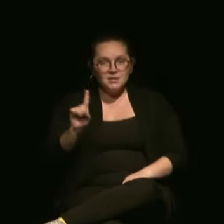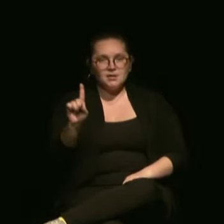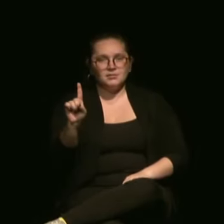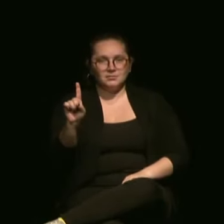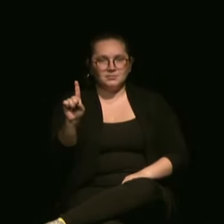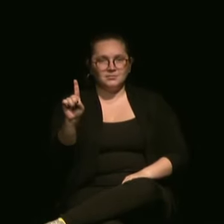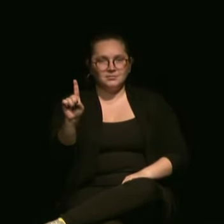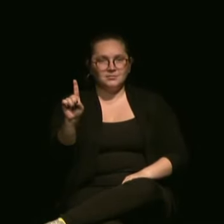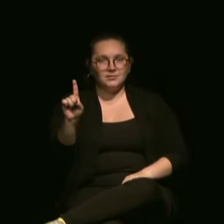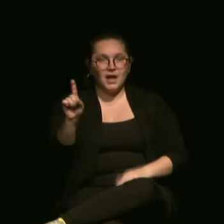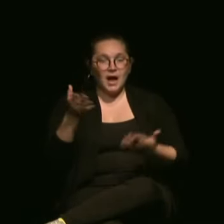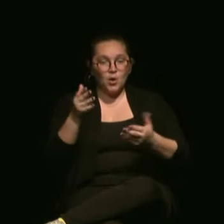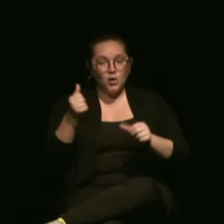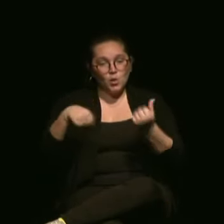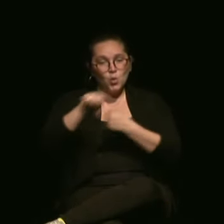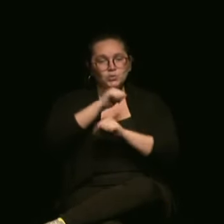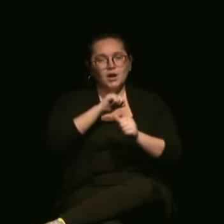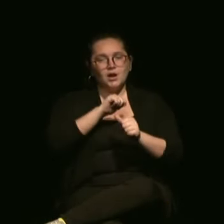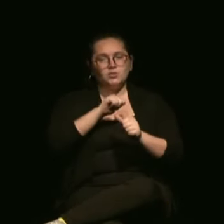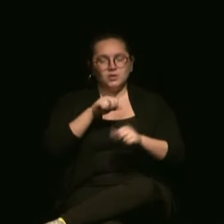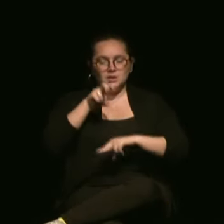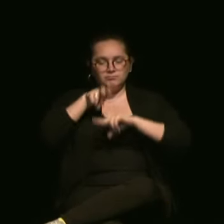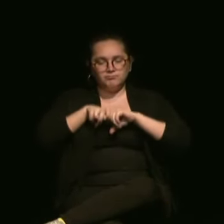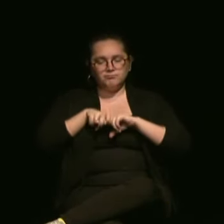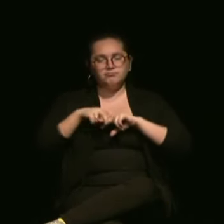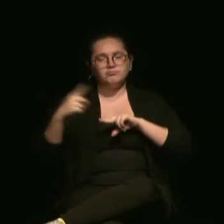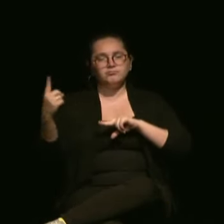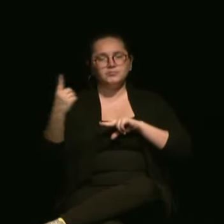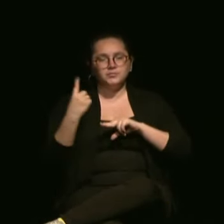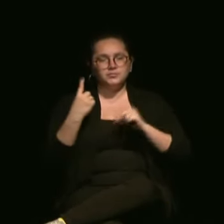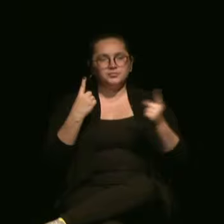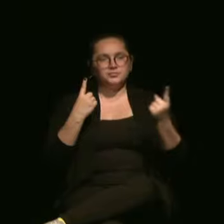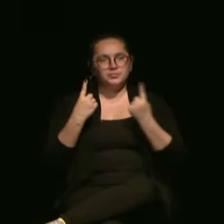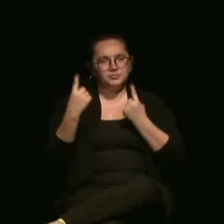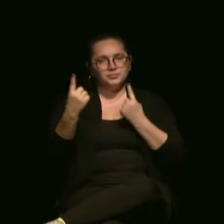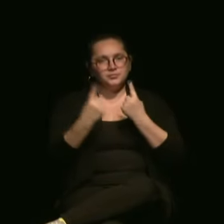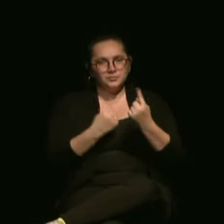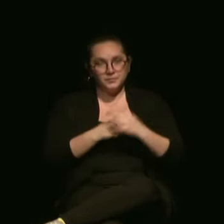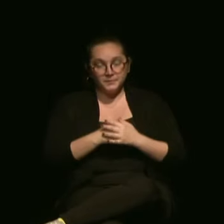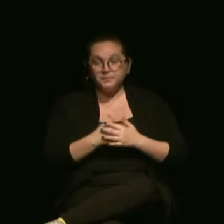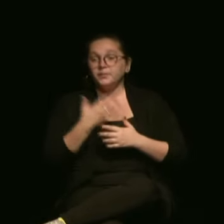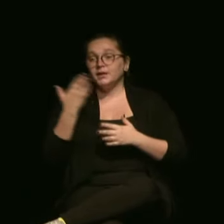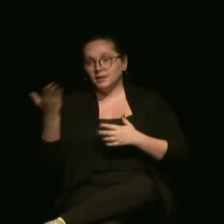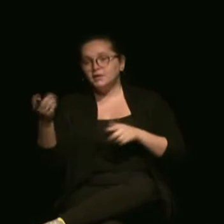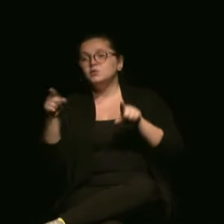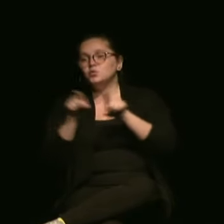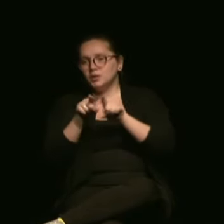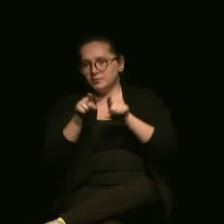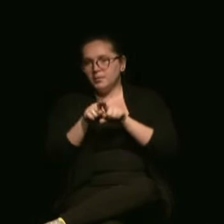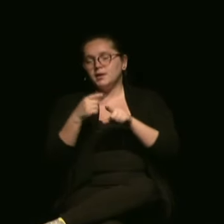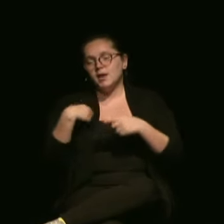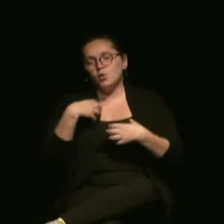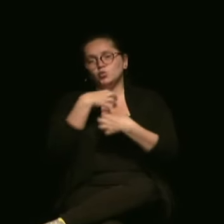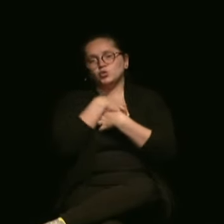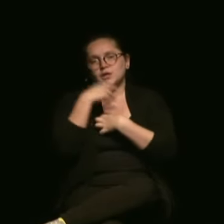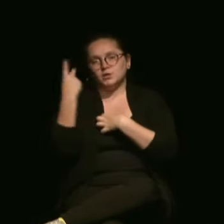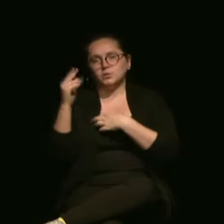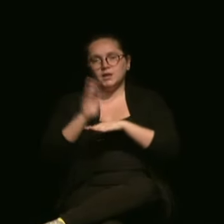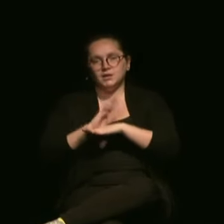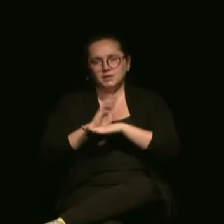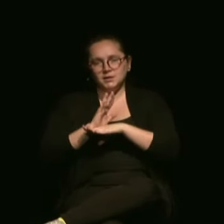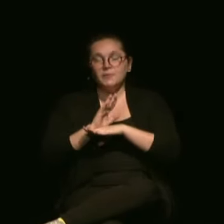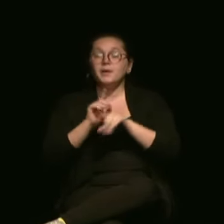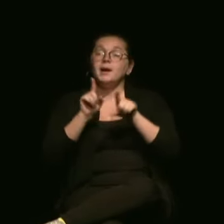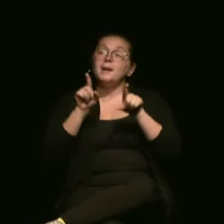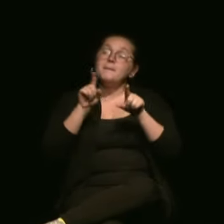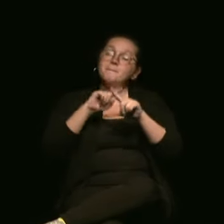é certamente uma ideia de cinema, mas também uma aceitação das limitações do corpo. E a beleza do cinema do